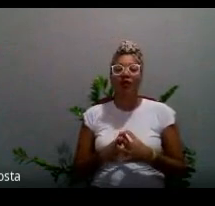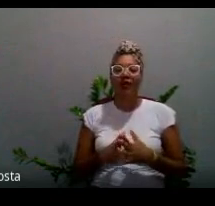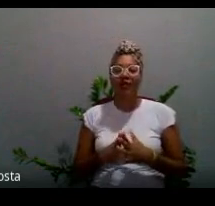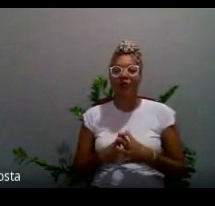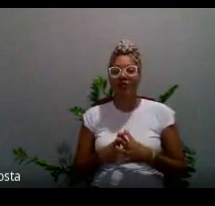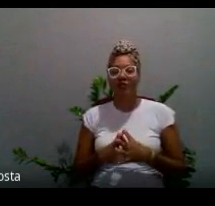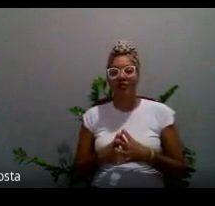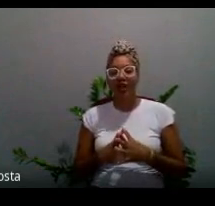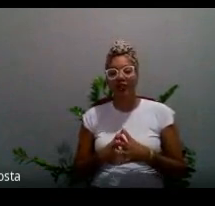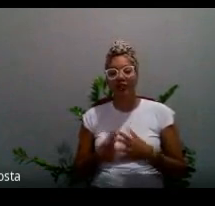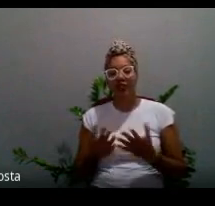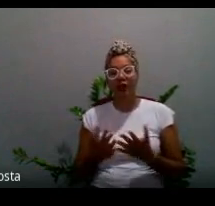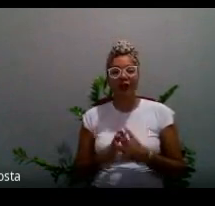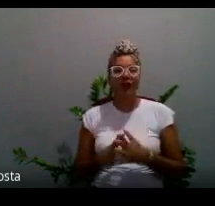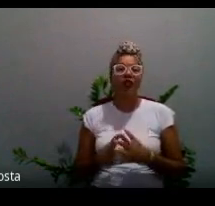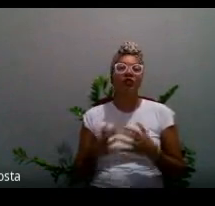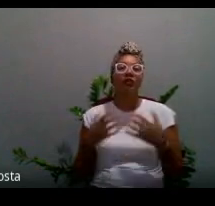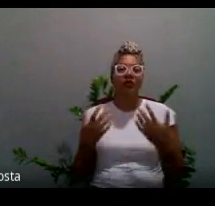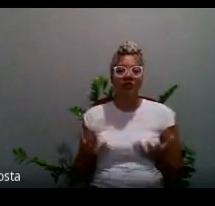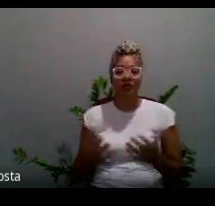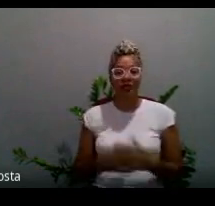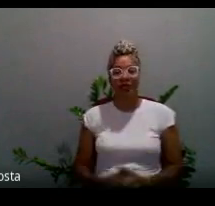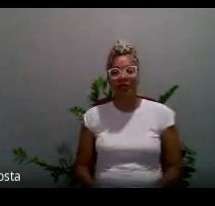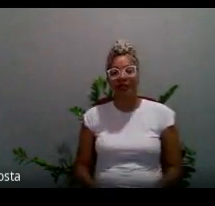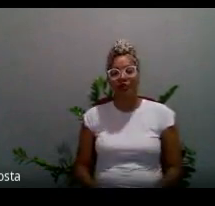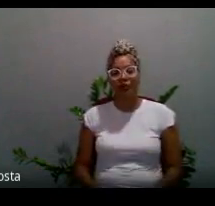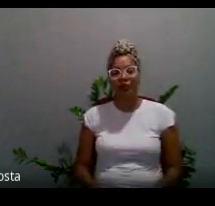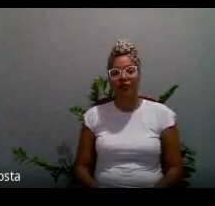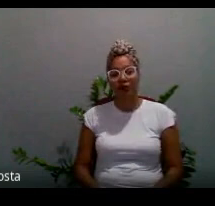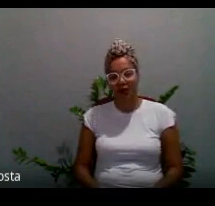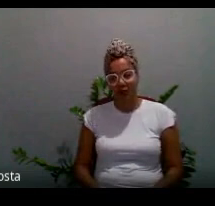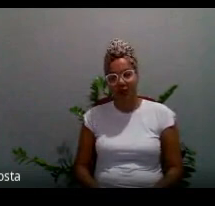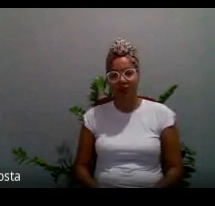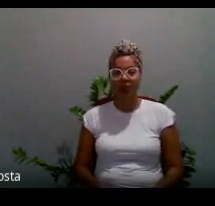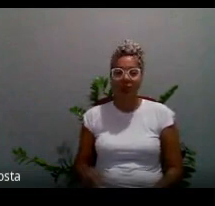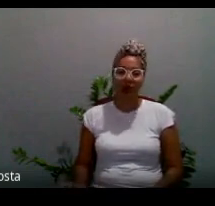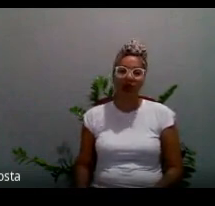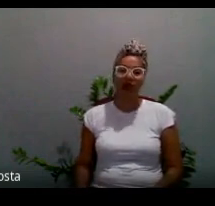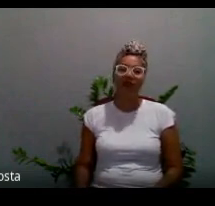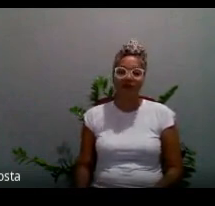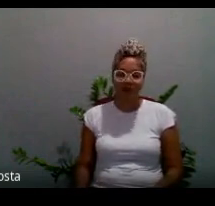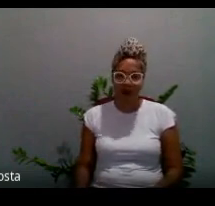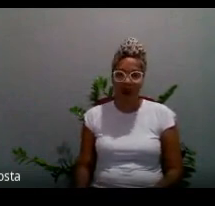né, de pesquisa de artes, que é o Imagem, que graças a ele a gente pôde desenvolver esse projeto tão bacana. Muito obrigada.